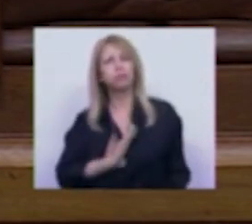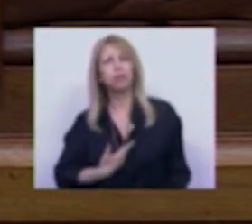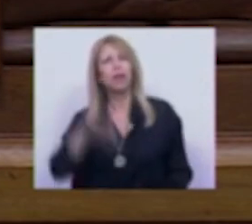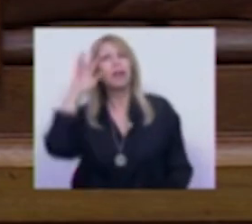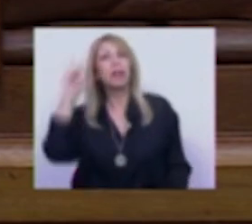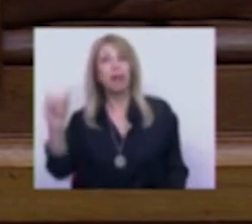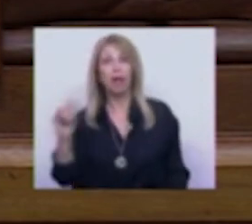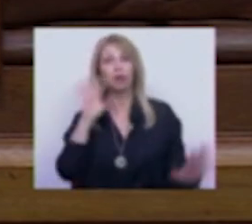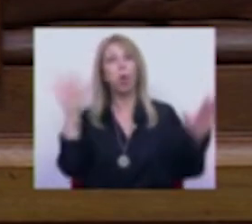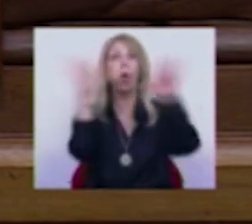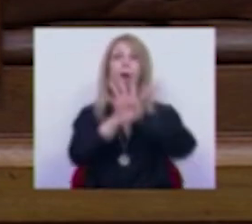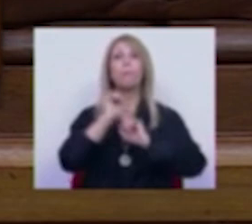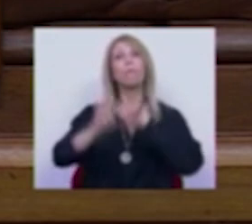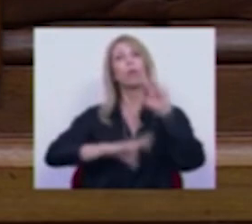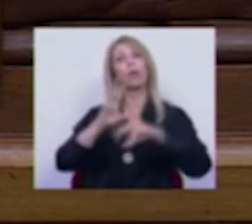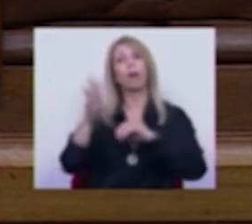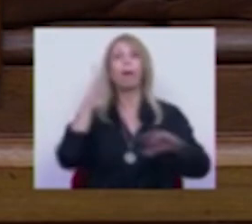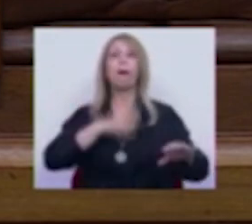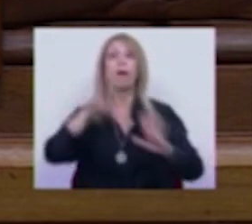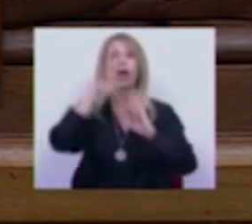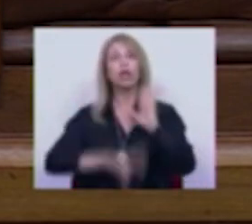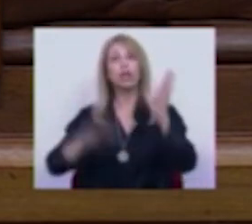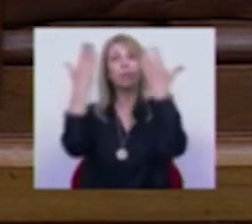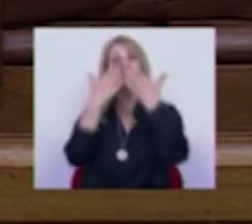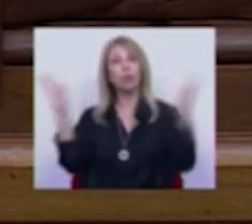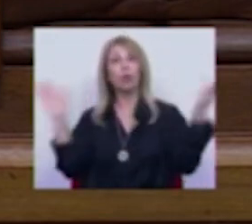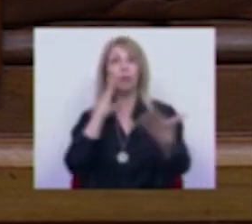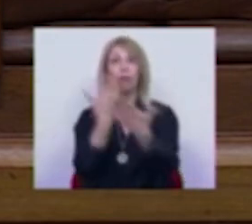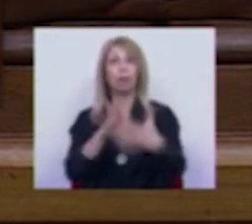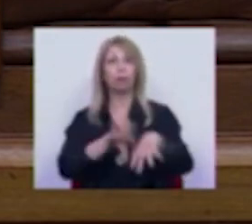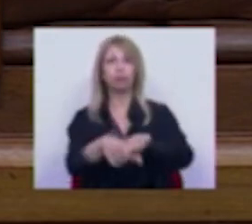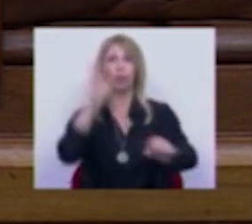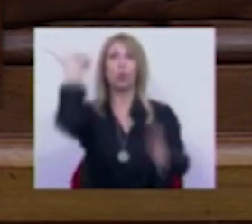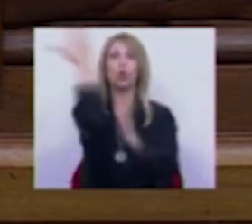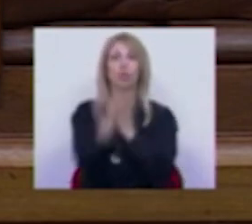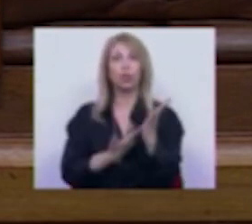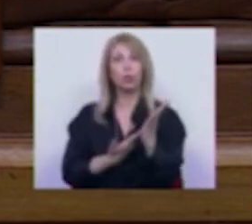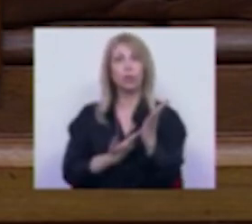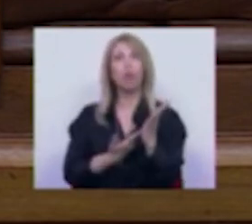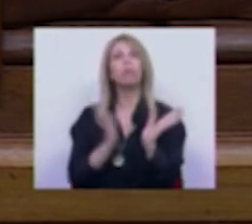modernas, com o objetivo de subverter o regime democrático e de liquidar a Constituição,